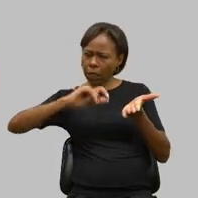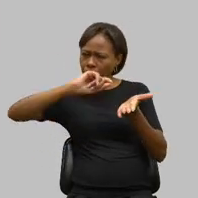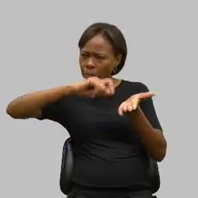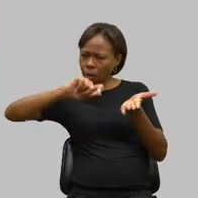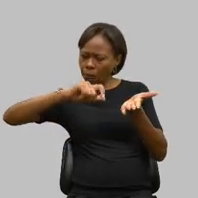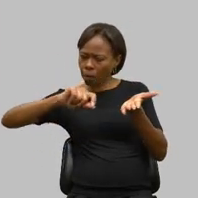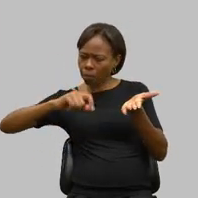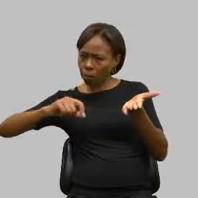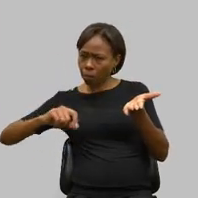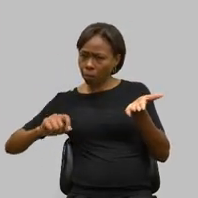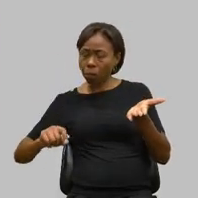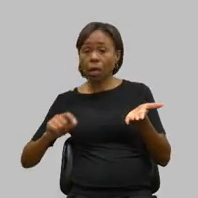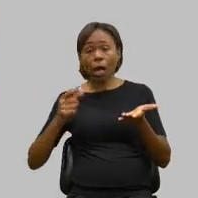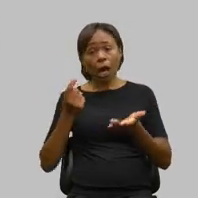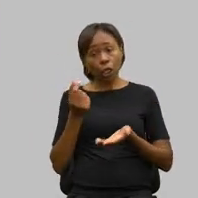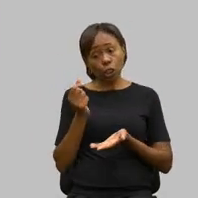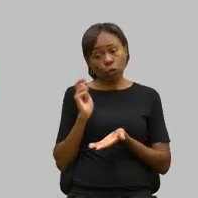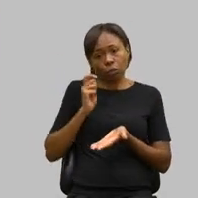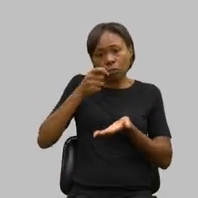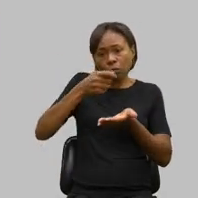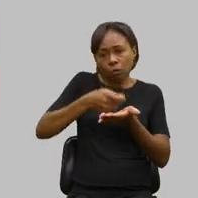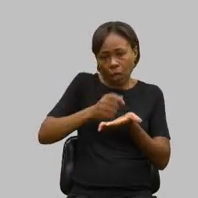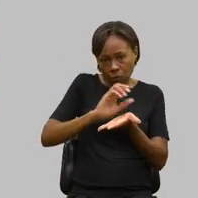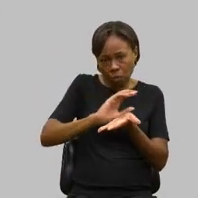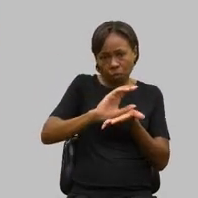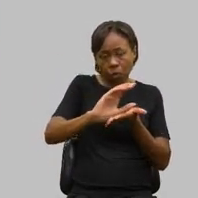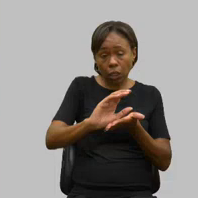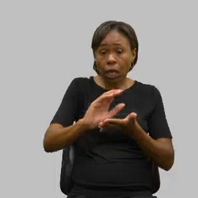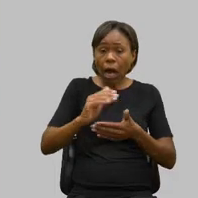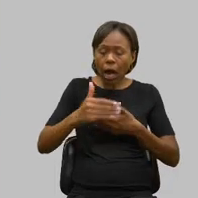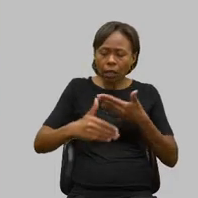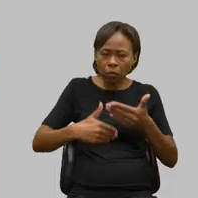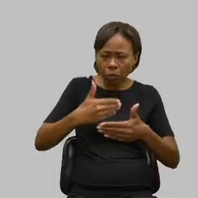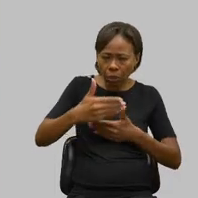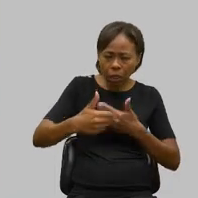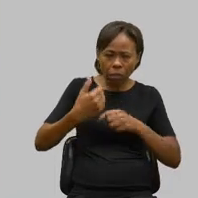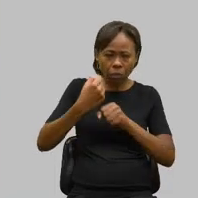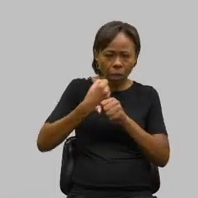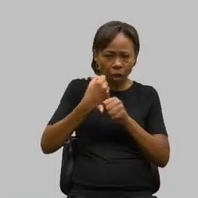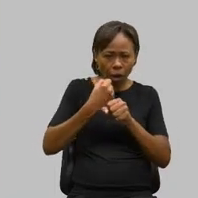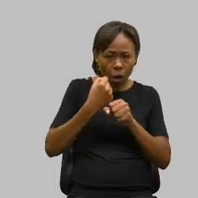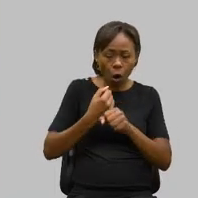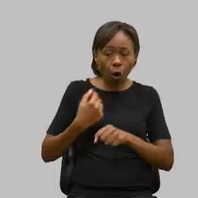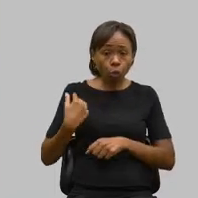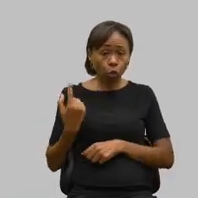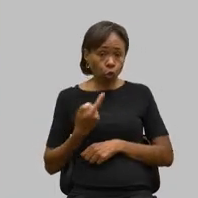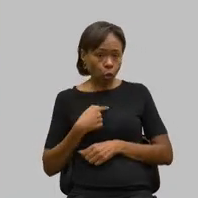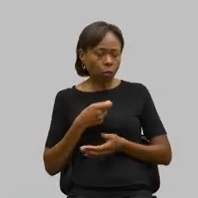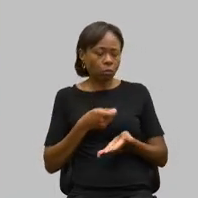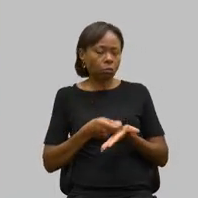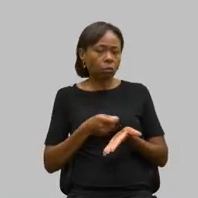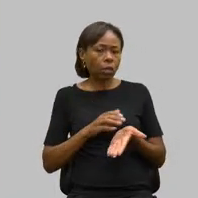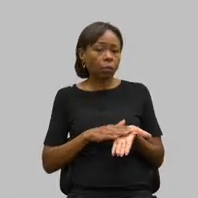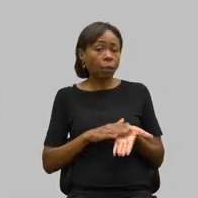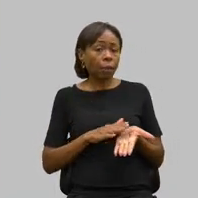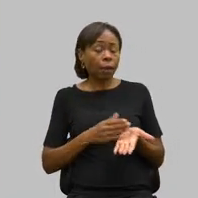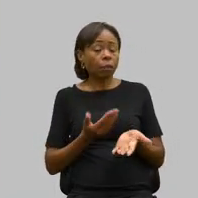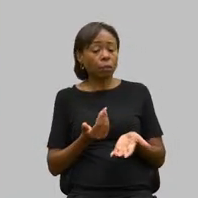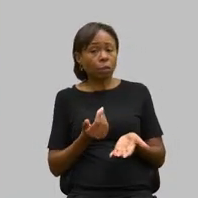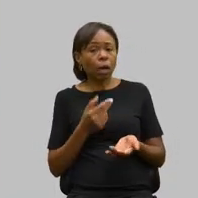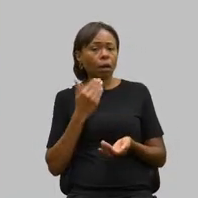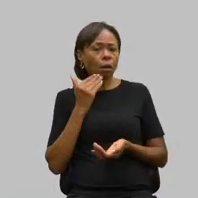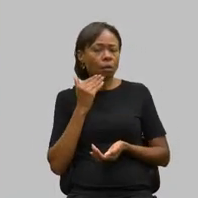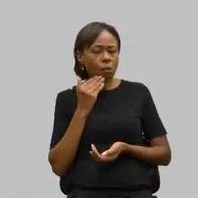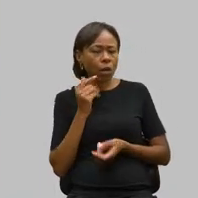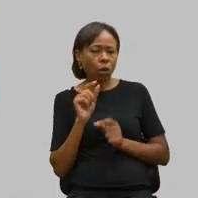recurso, e durante o processo da obra, a nossa equipe vai cobrando aquelas inconformidades, para que a gente ganhe tempo dentro